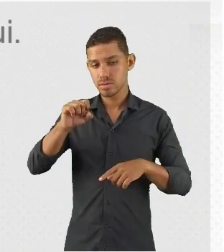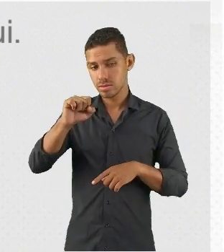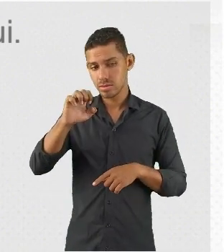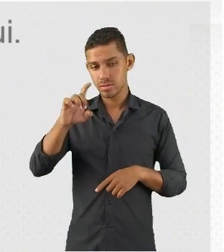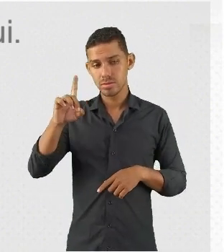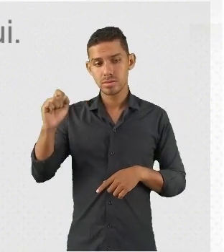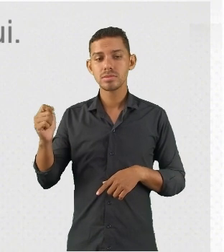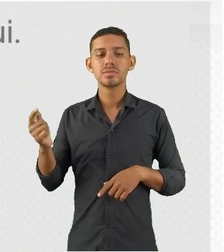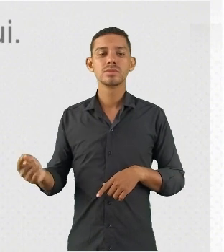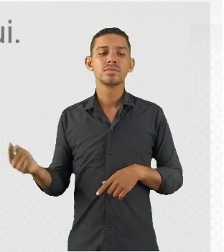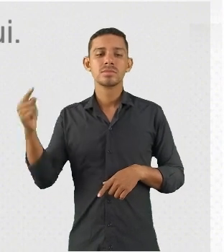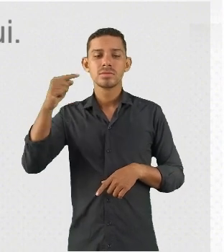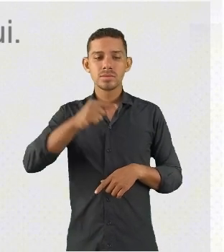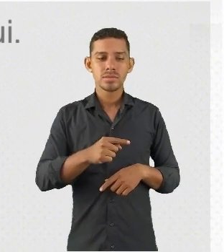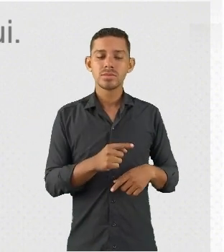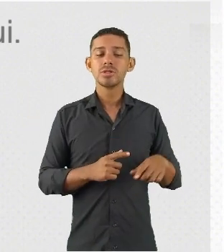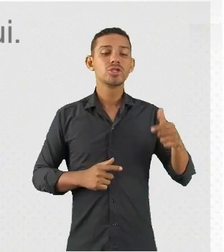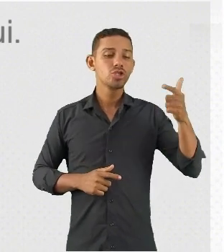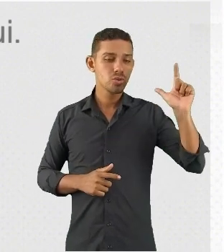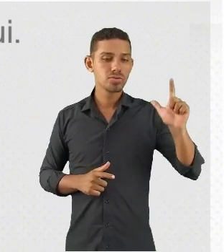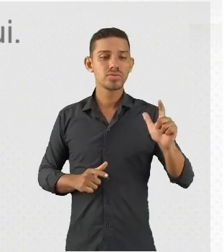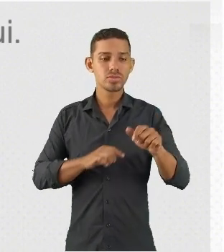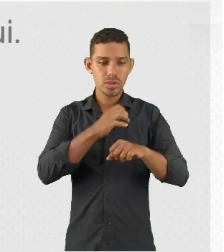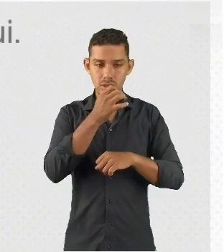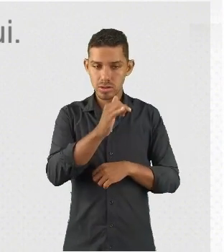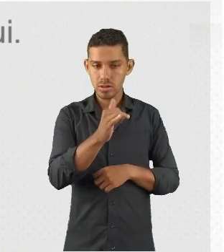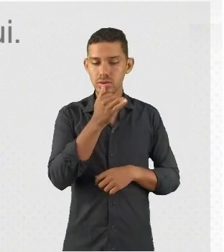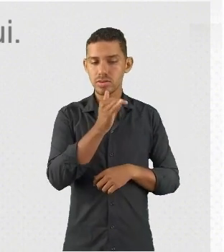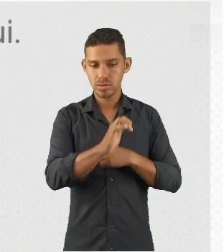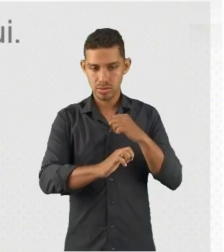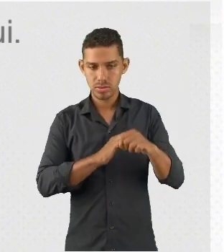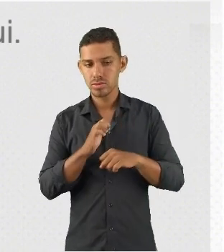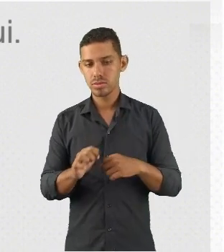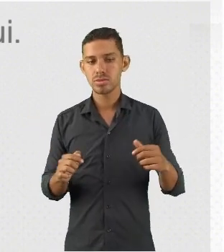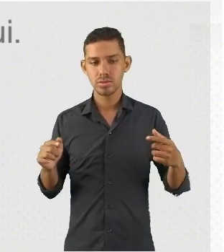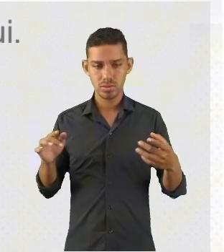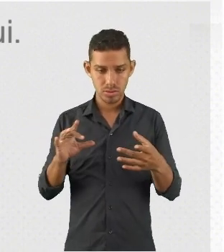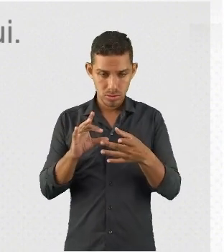corpo, para que essa eletrização seja feita por contato.